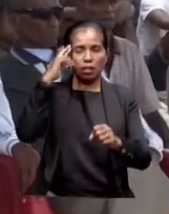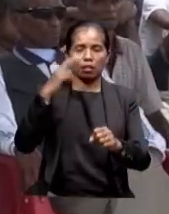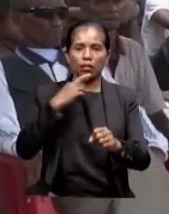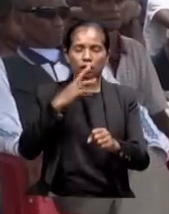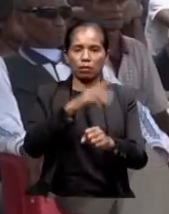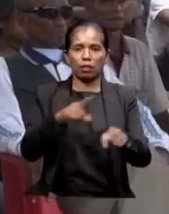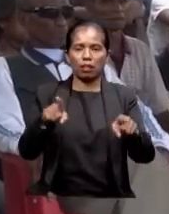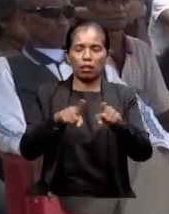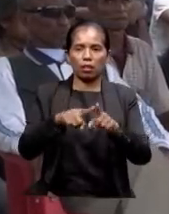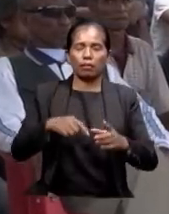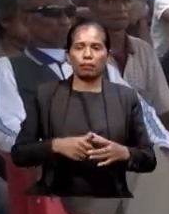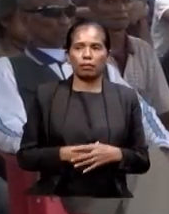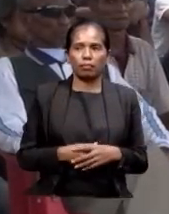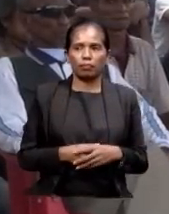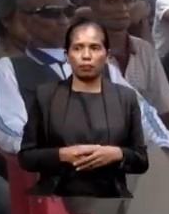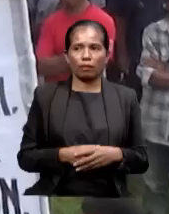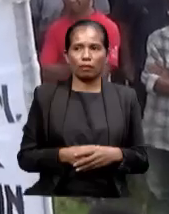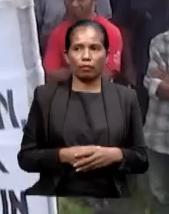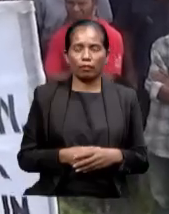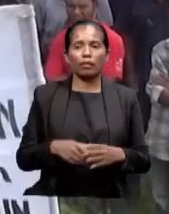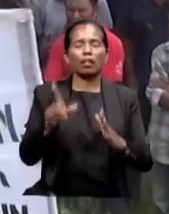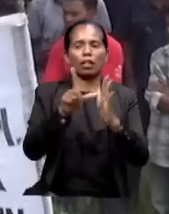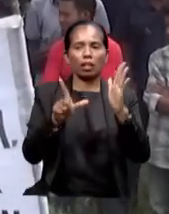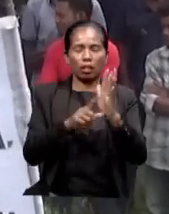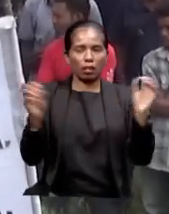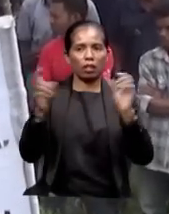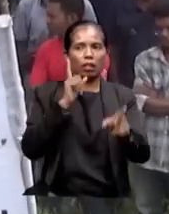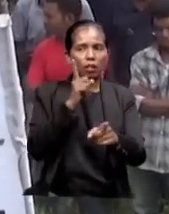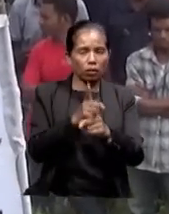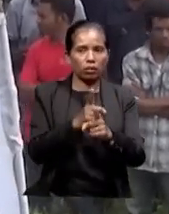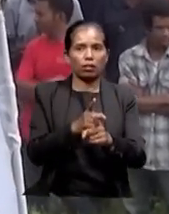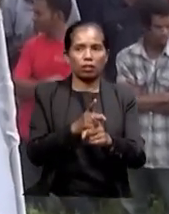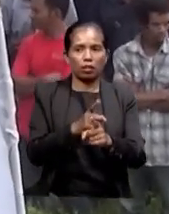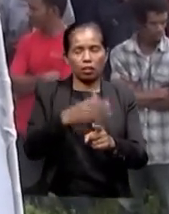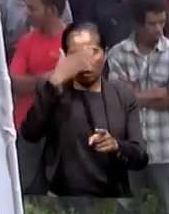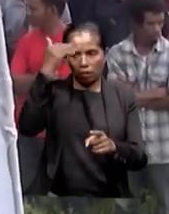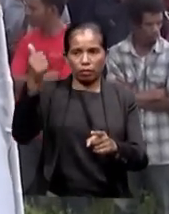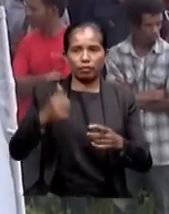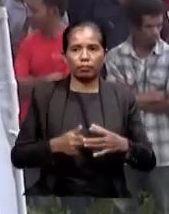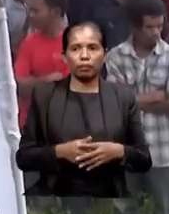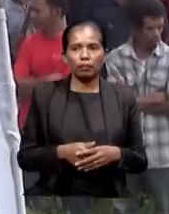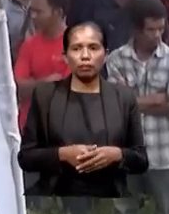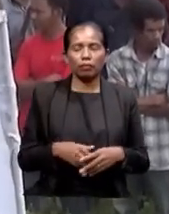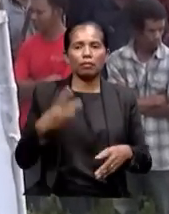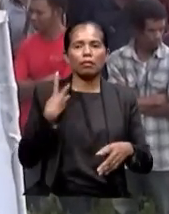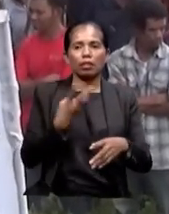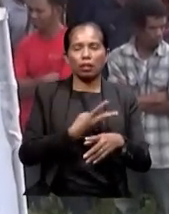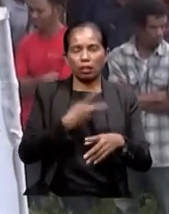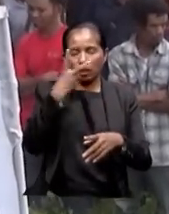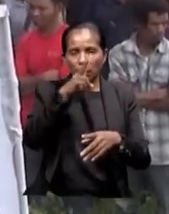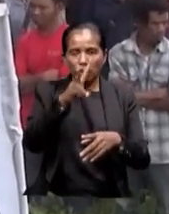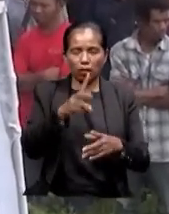supremo. Nebe lei nebe malalos ila justo anula tia. Ita arema kamara